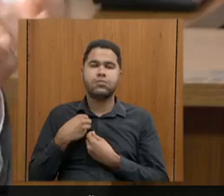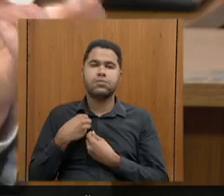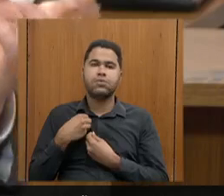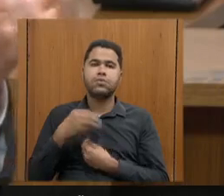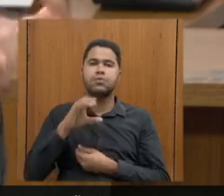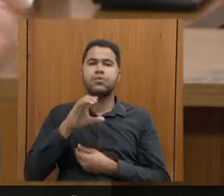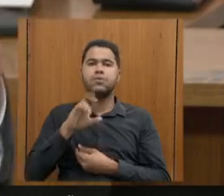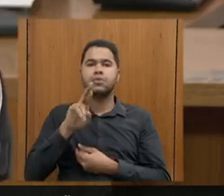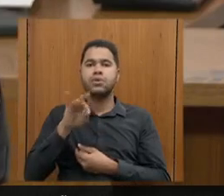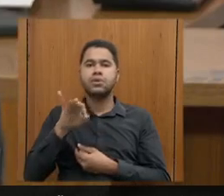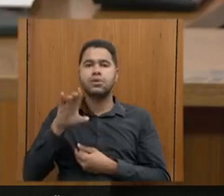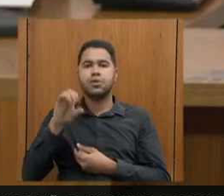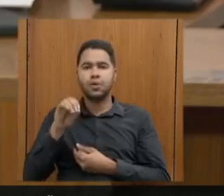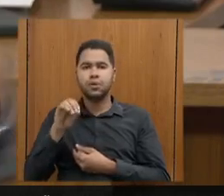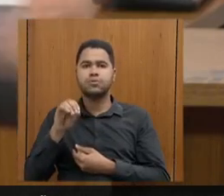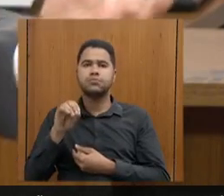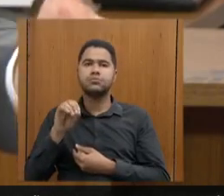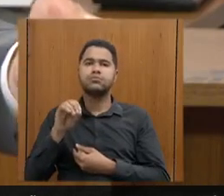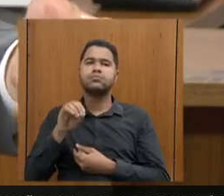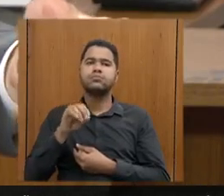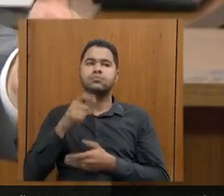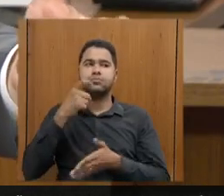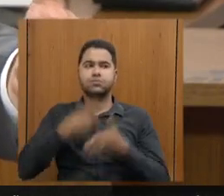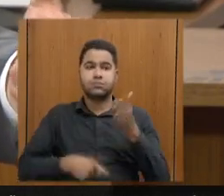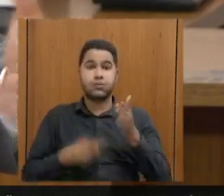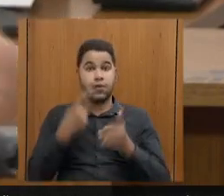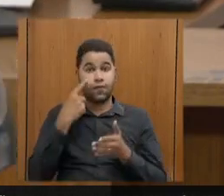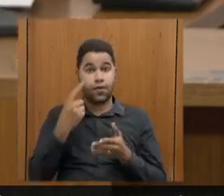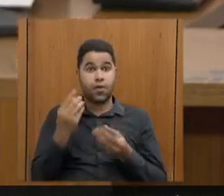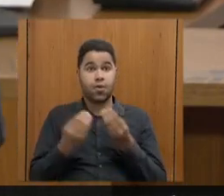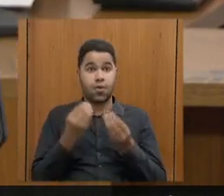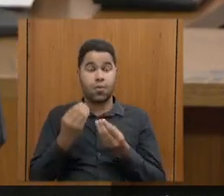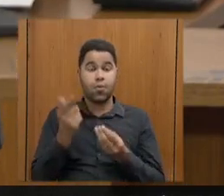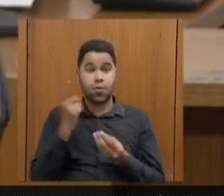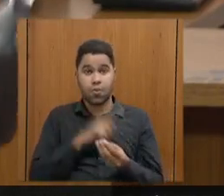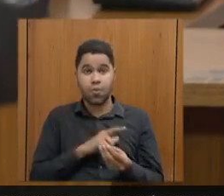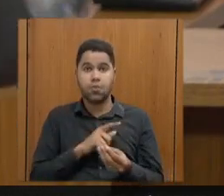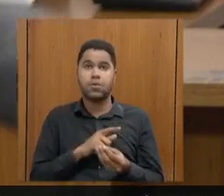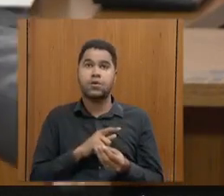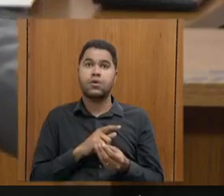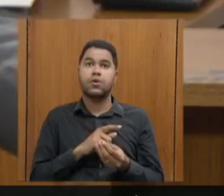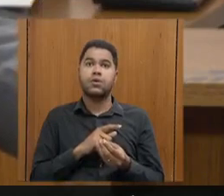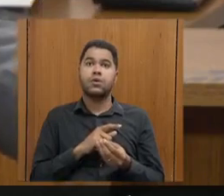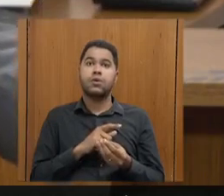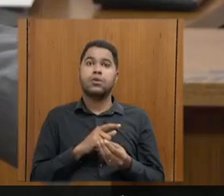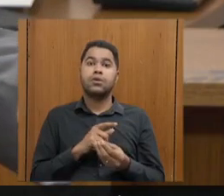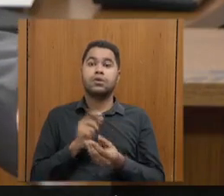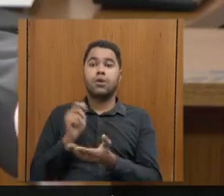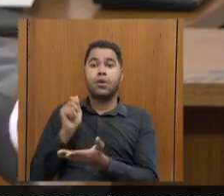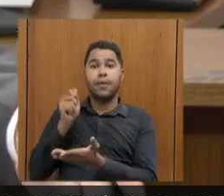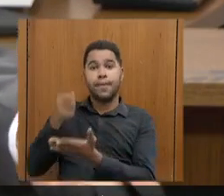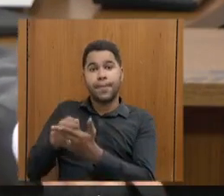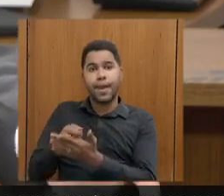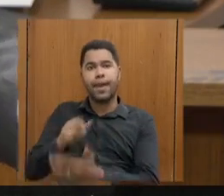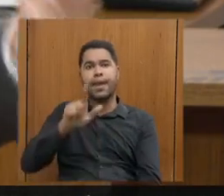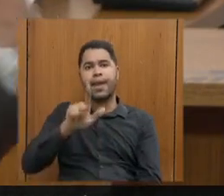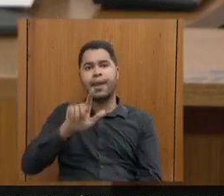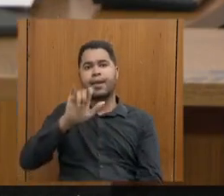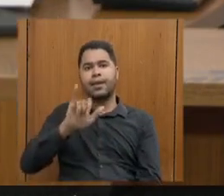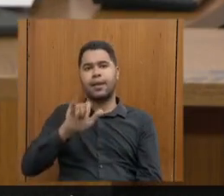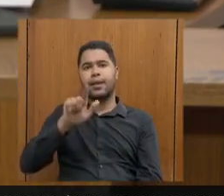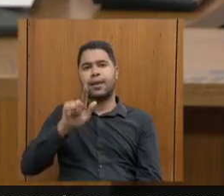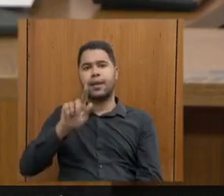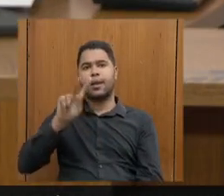então só para ter uma ideia do que que era a saída de caixa né a gente teria que ter tido posto dinheiro na Light ao